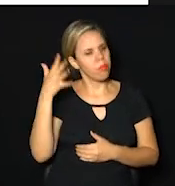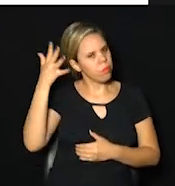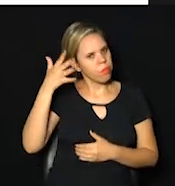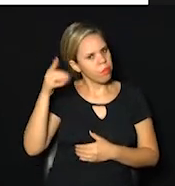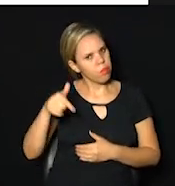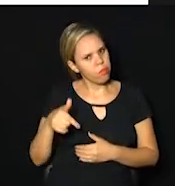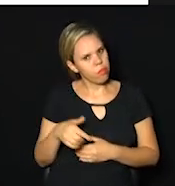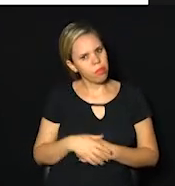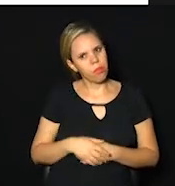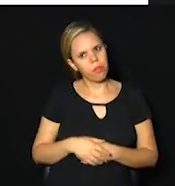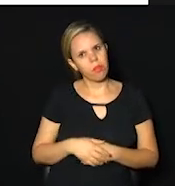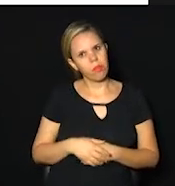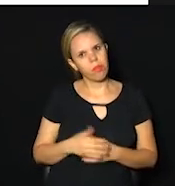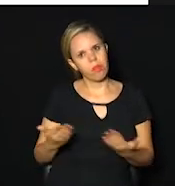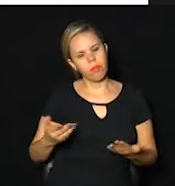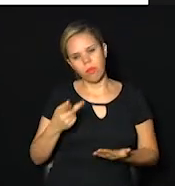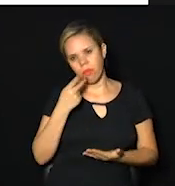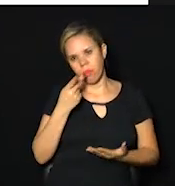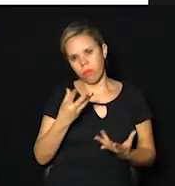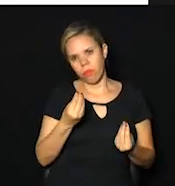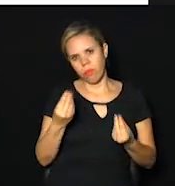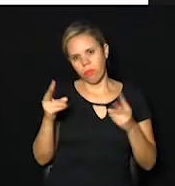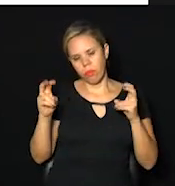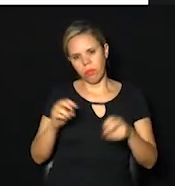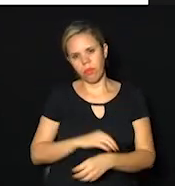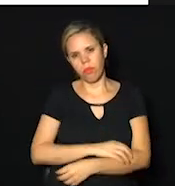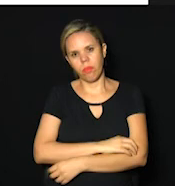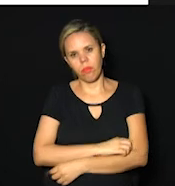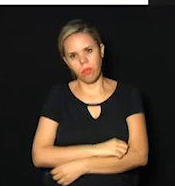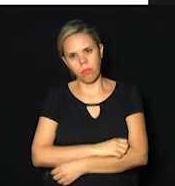ciclo, né? Hoje a gente falou muito sobre essa questão